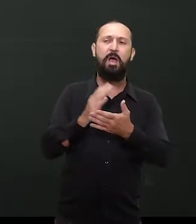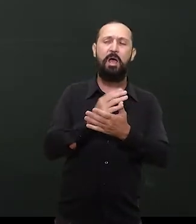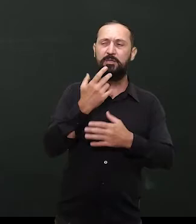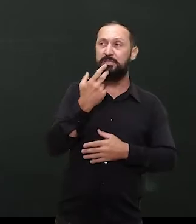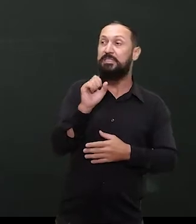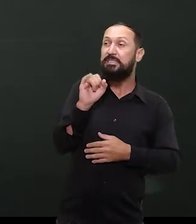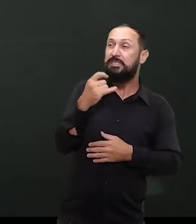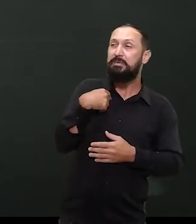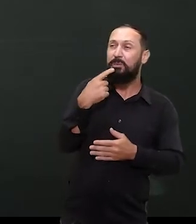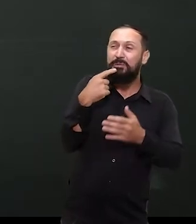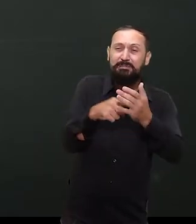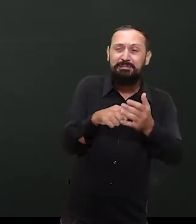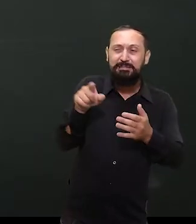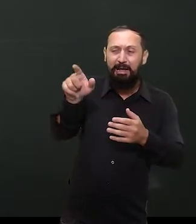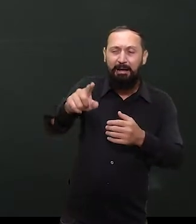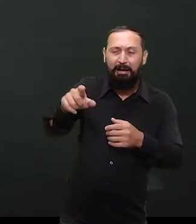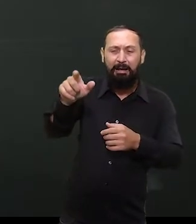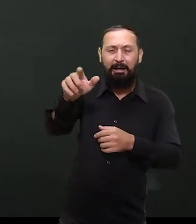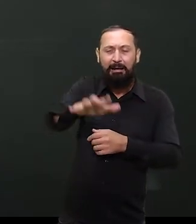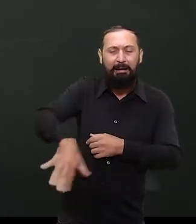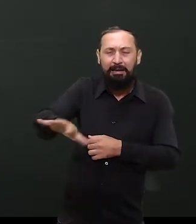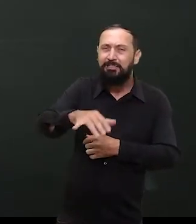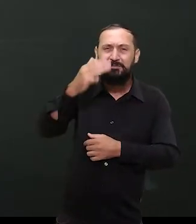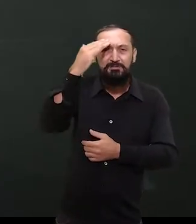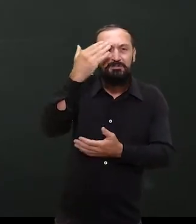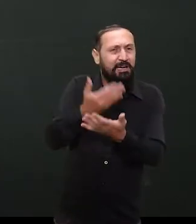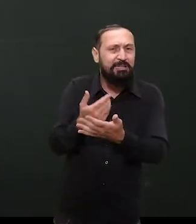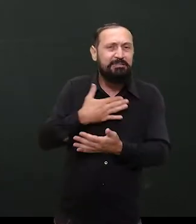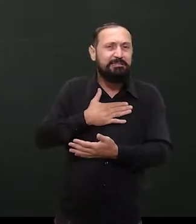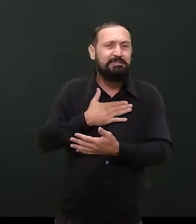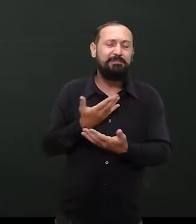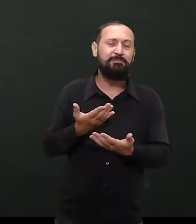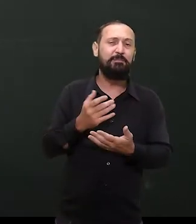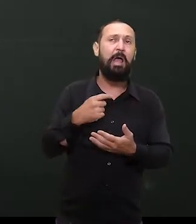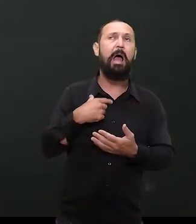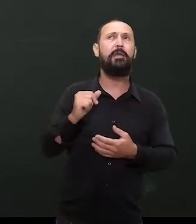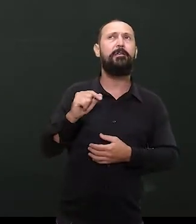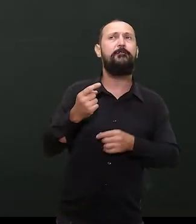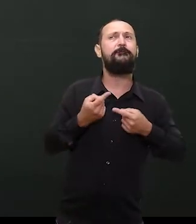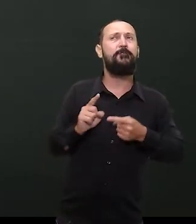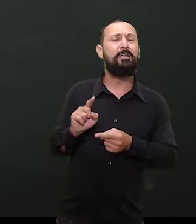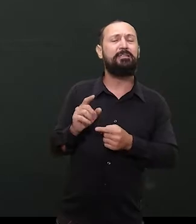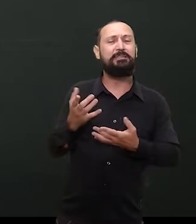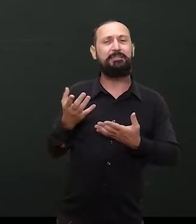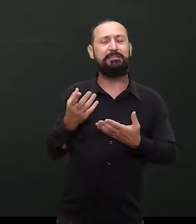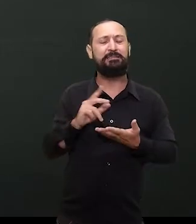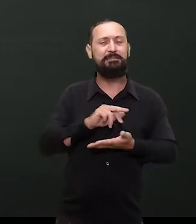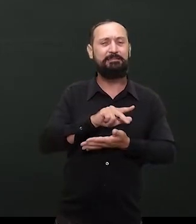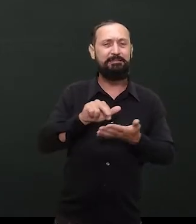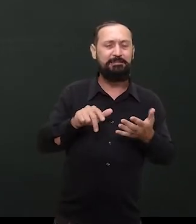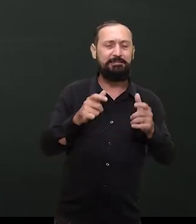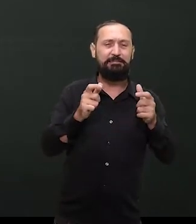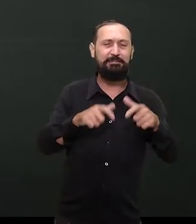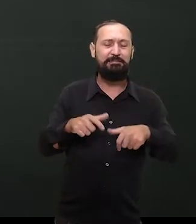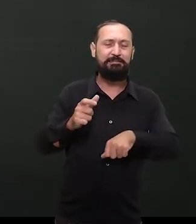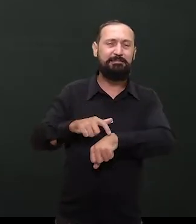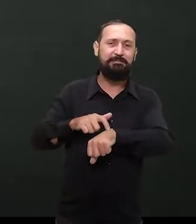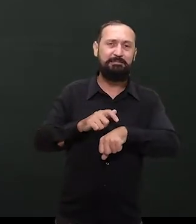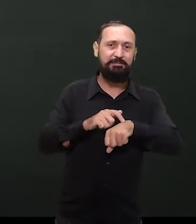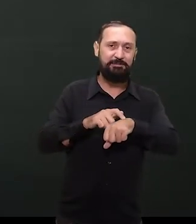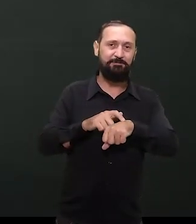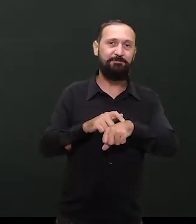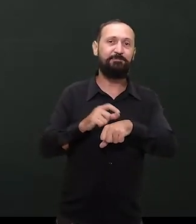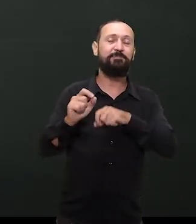muitos não vão acreditar nessa história o ou que de alguma forma ela contribuiu para essa situação Então as diversas circunstâncias